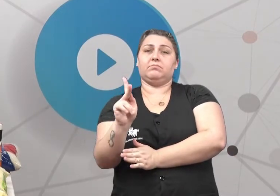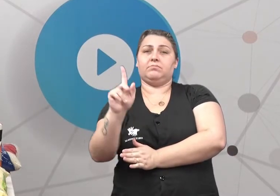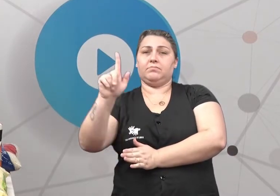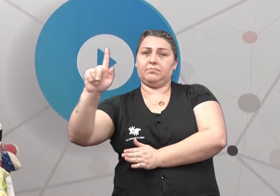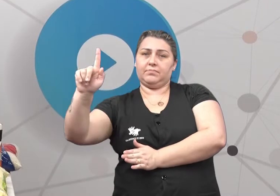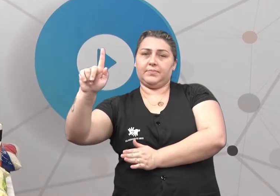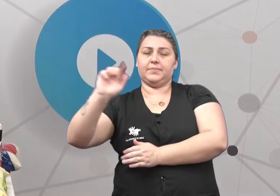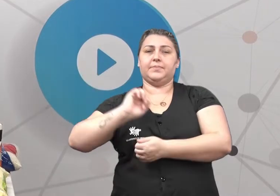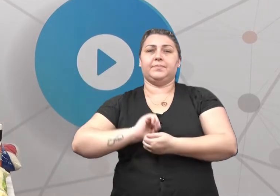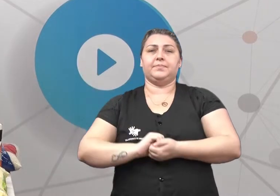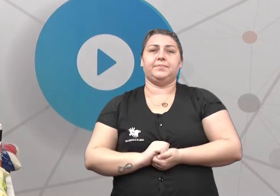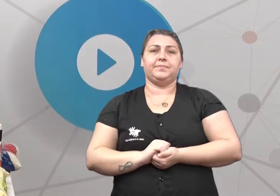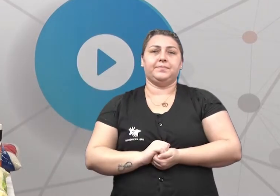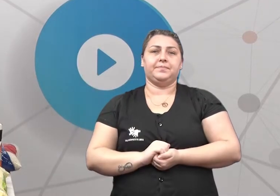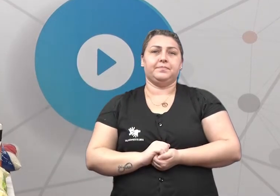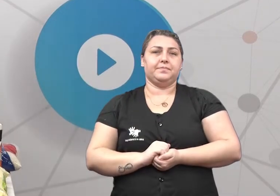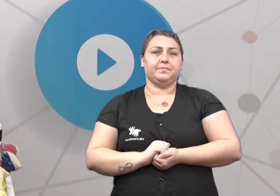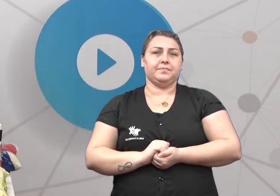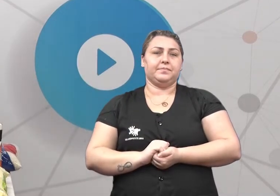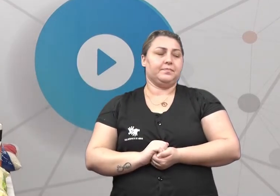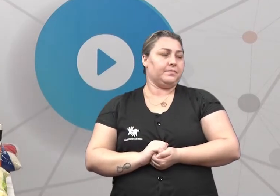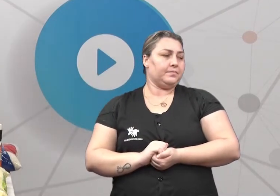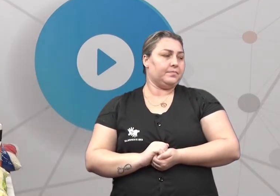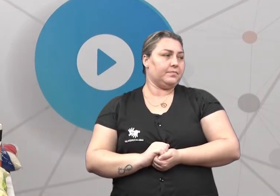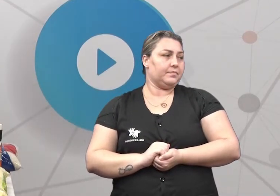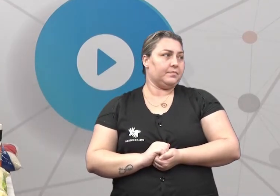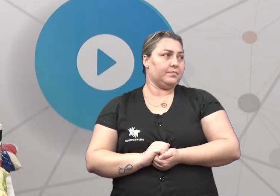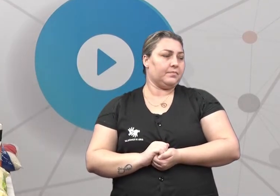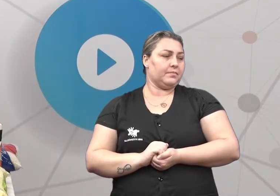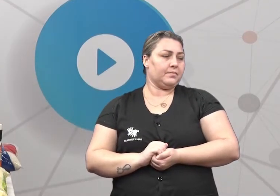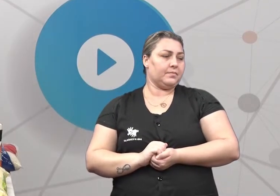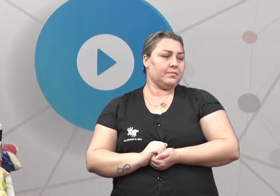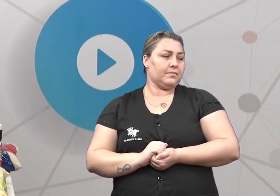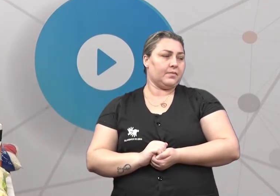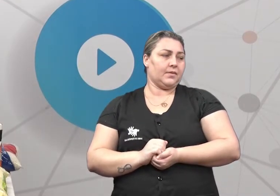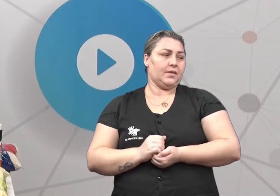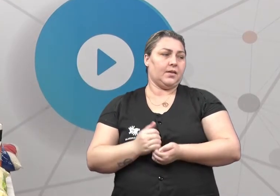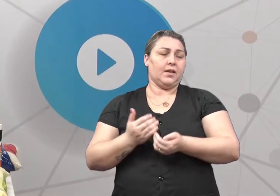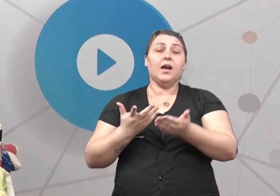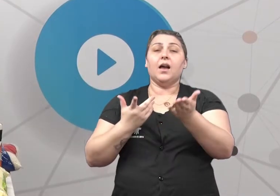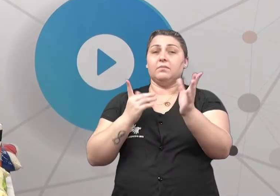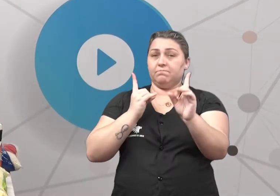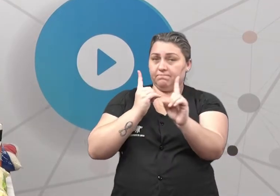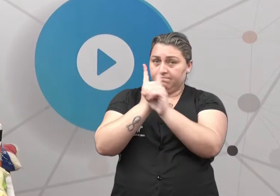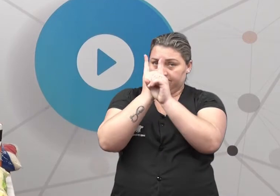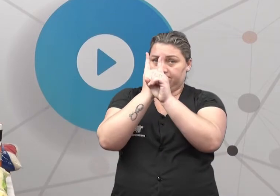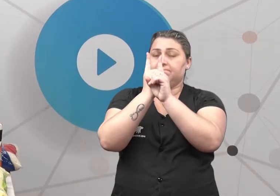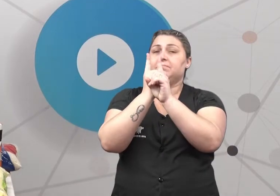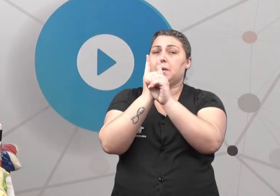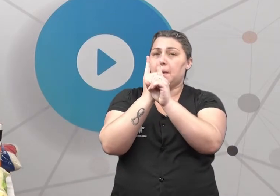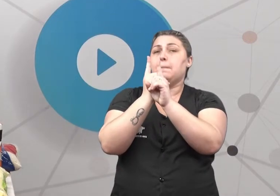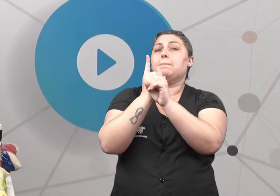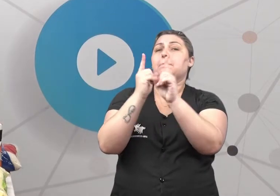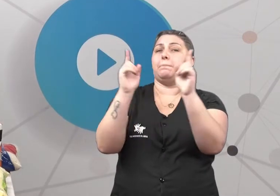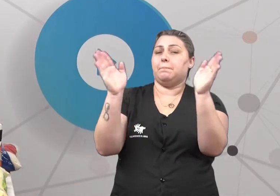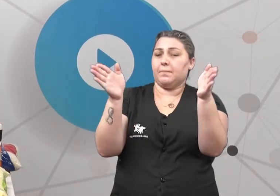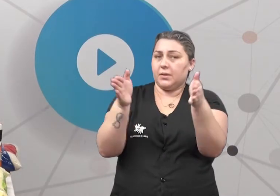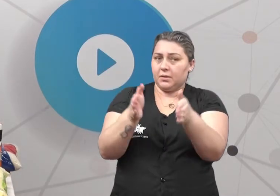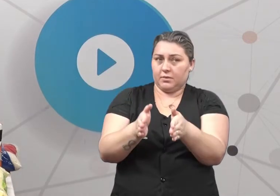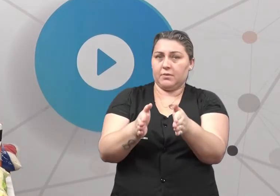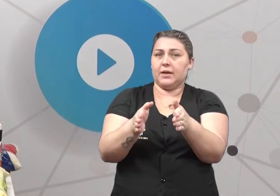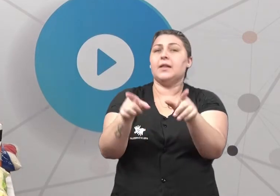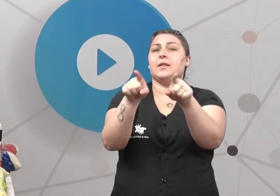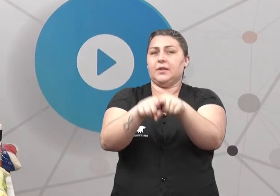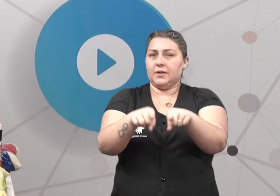partes menores de 1 quilo. Então, a gente compra quantidades, a gente vai encontrar em embalagem quantidades menores e a